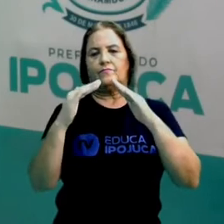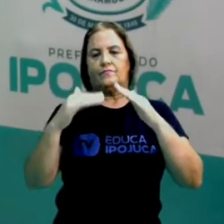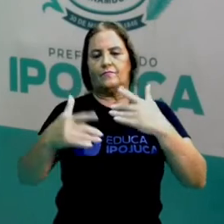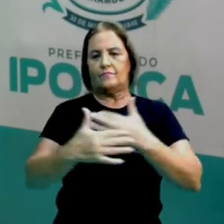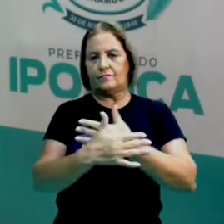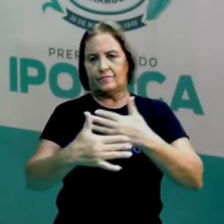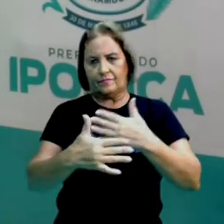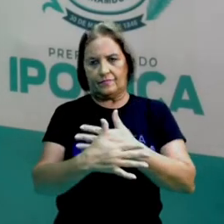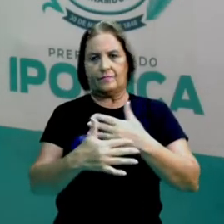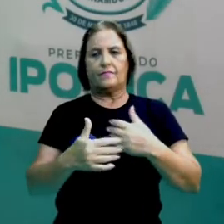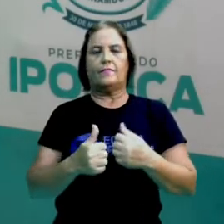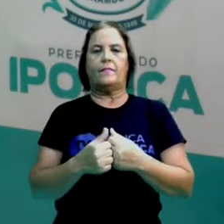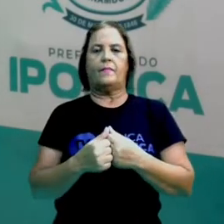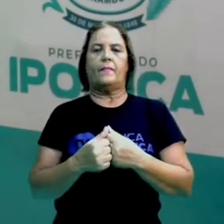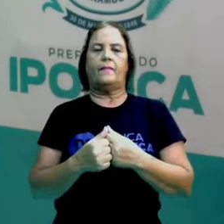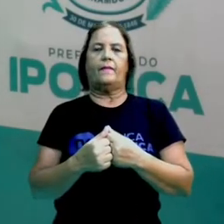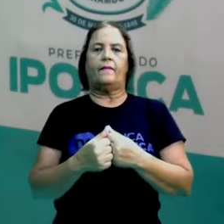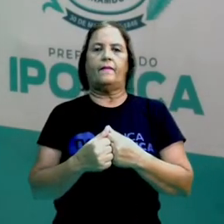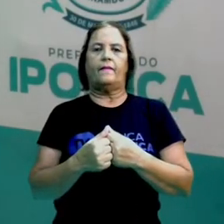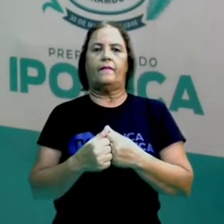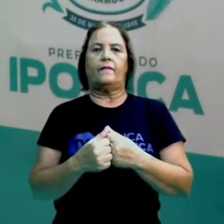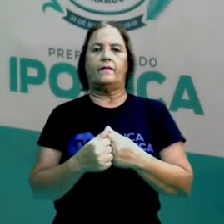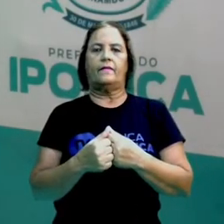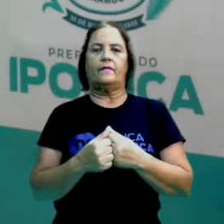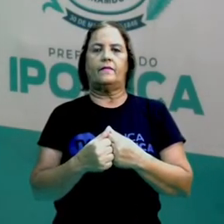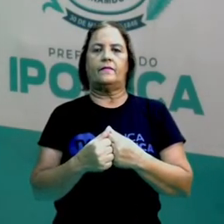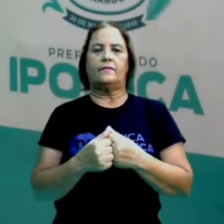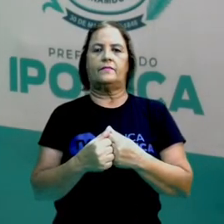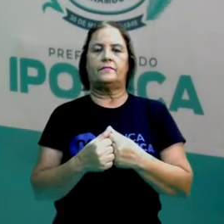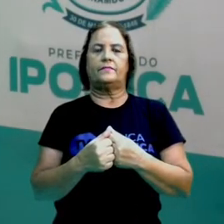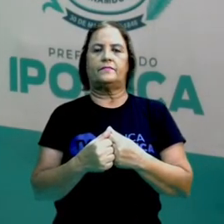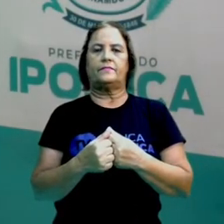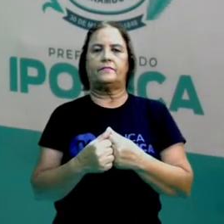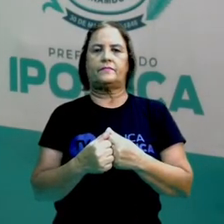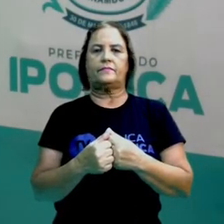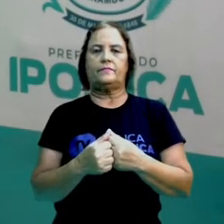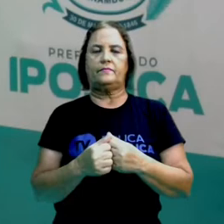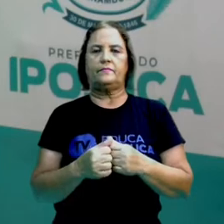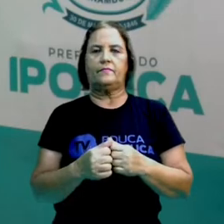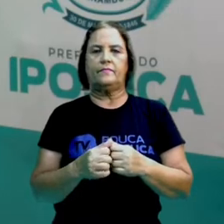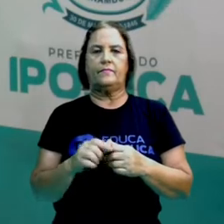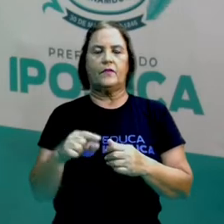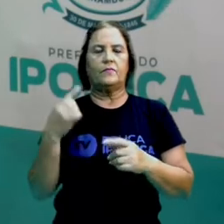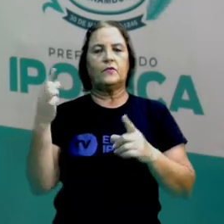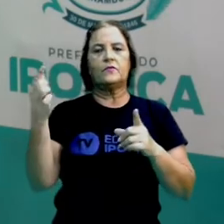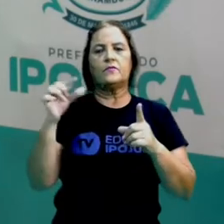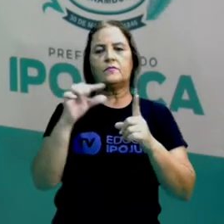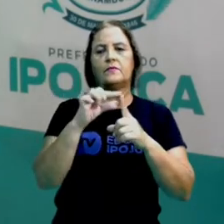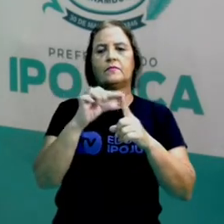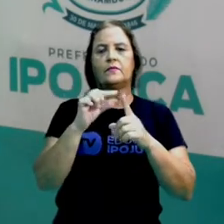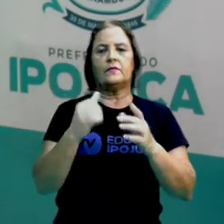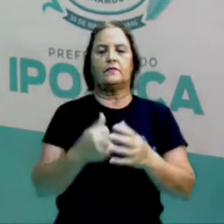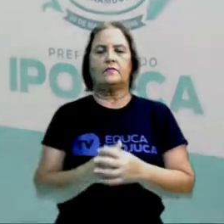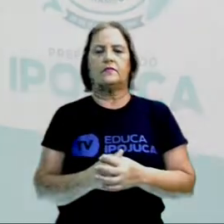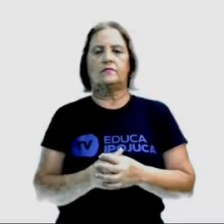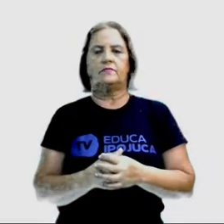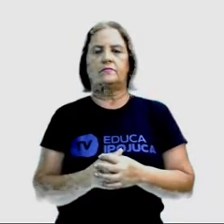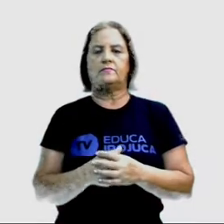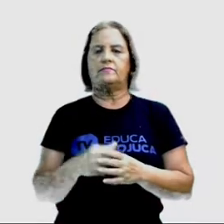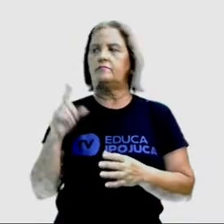Próxima palavra. Vamos lá. Opa, passei demais aqui. Ok, Plant. Vamos agora para Close.